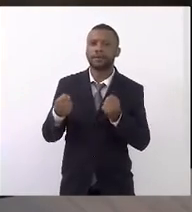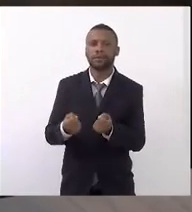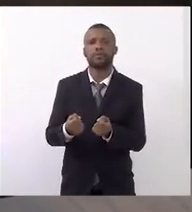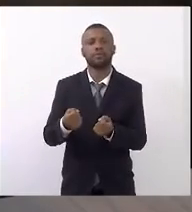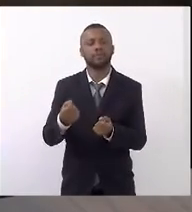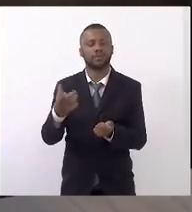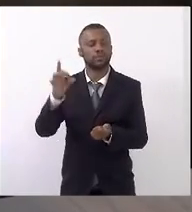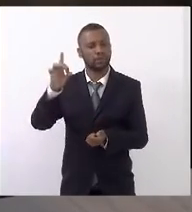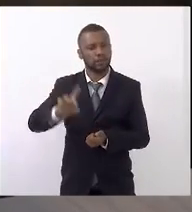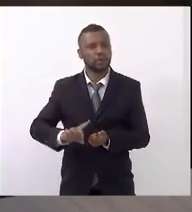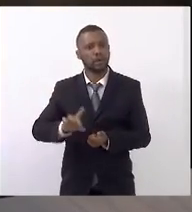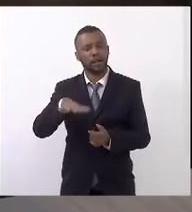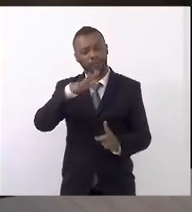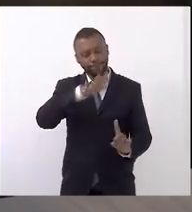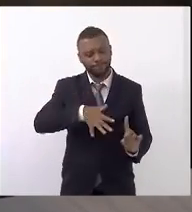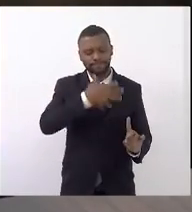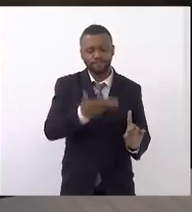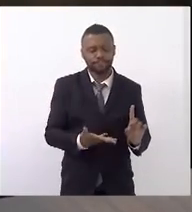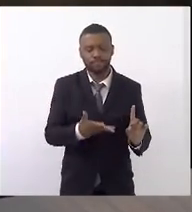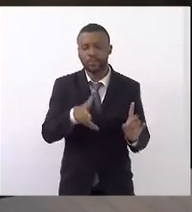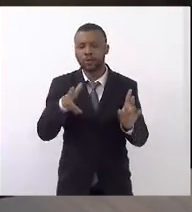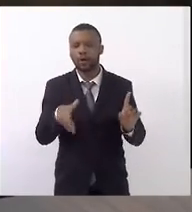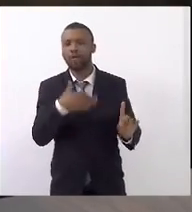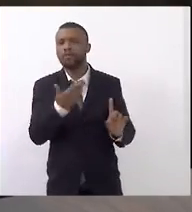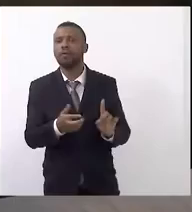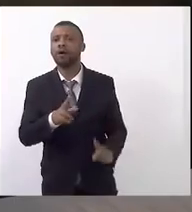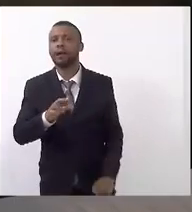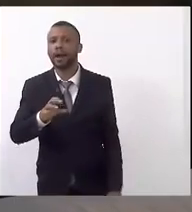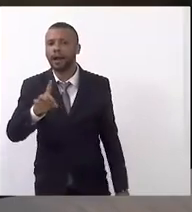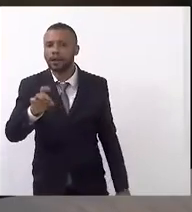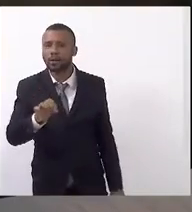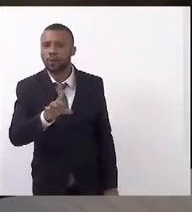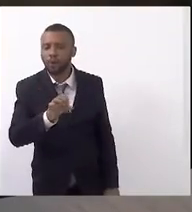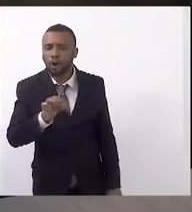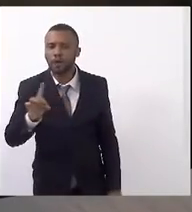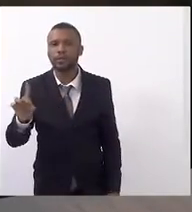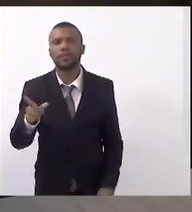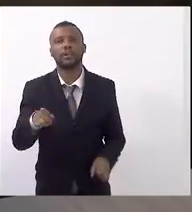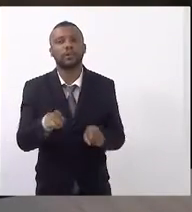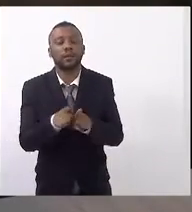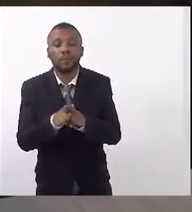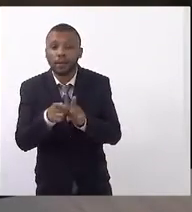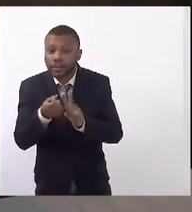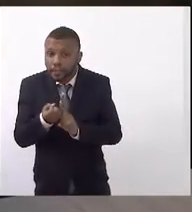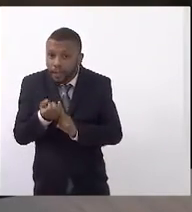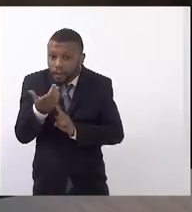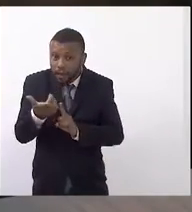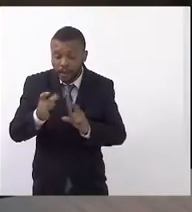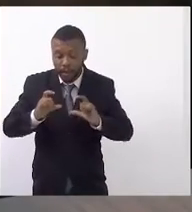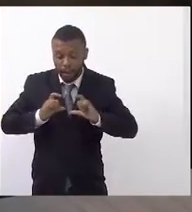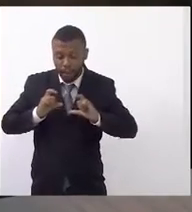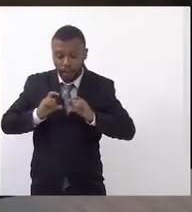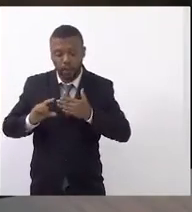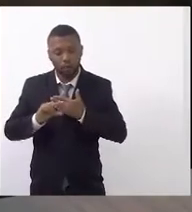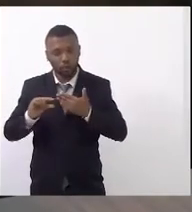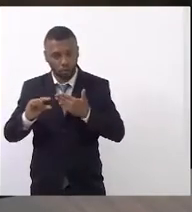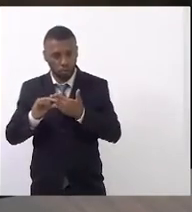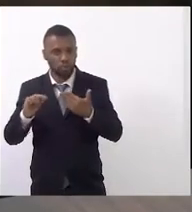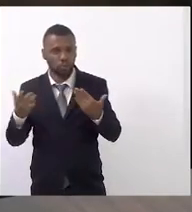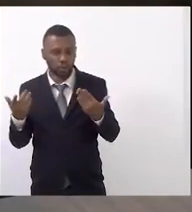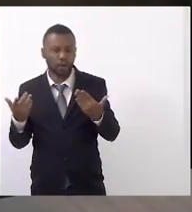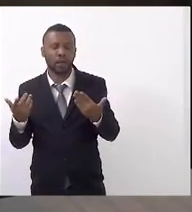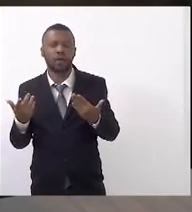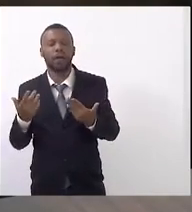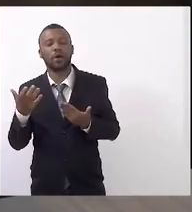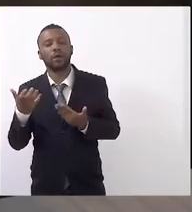honraria em homenagear alguém como o Ricardo Lodge. E agora, presidente, declarando na minha medalha, que sou autora,